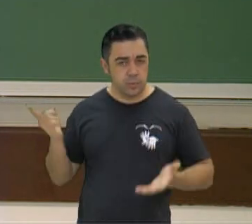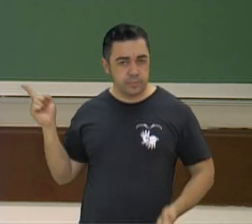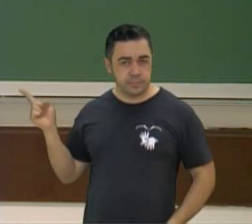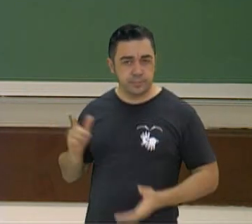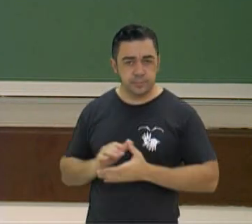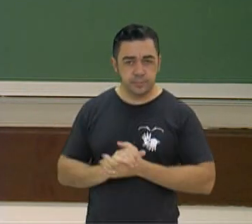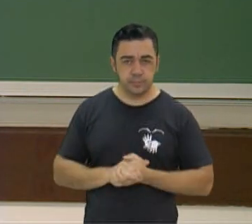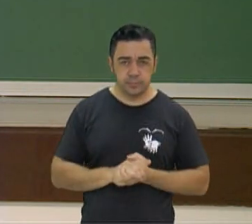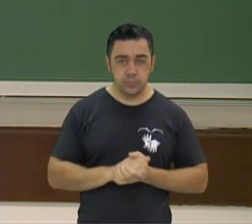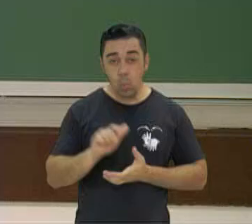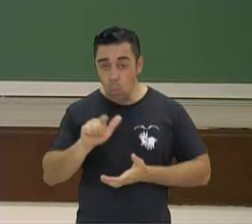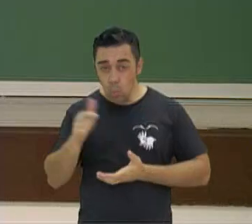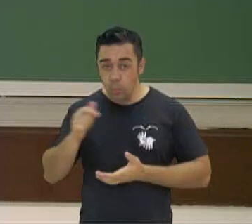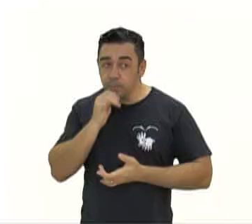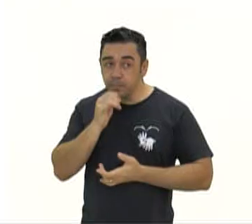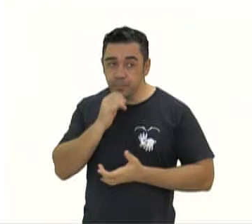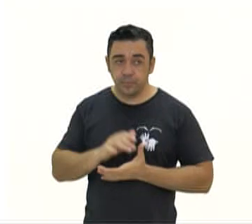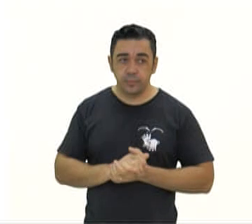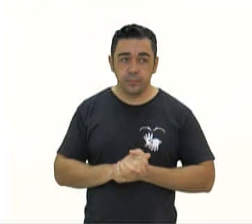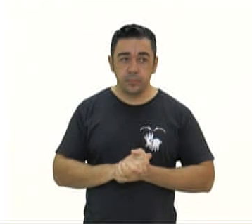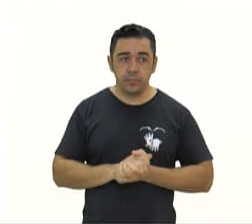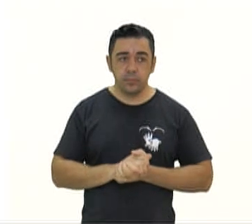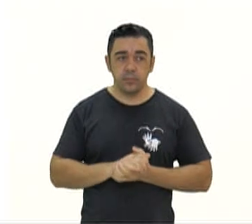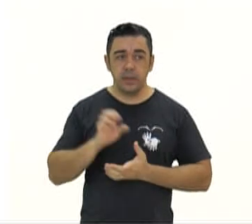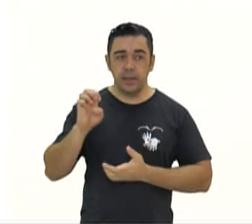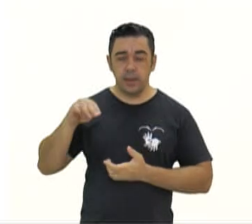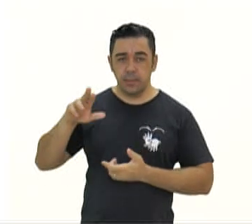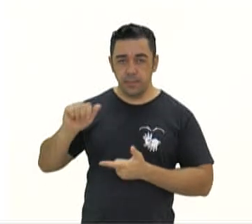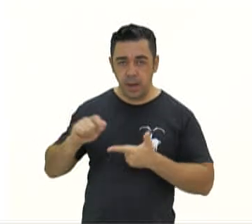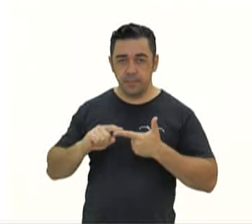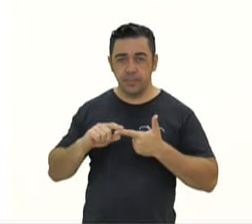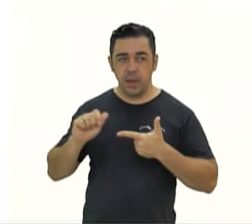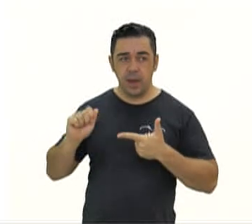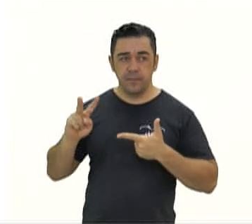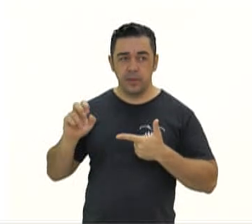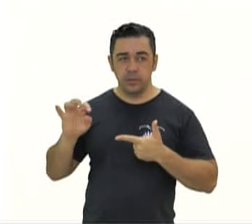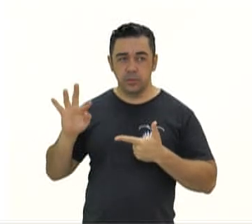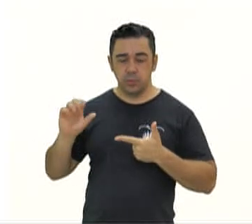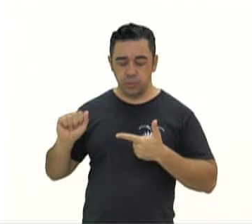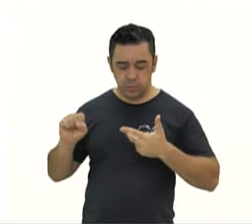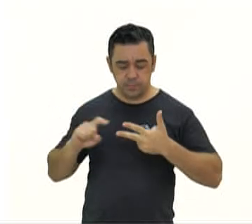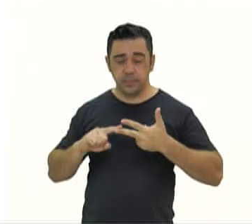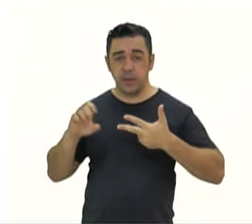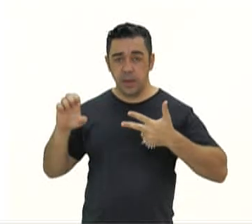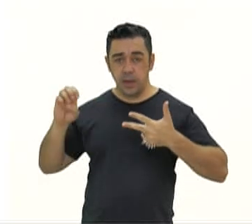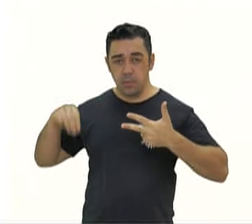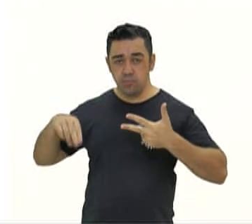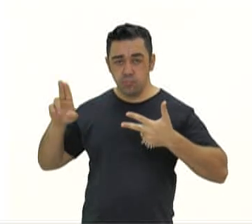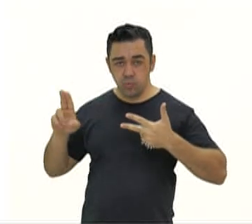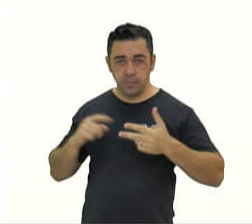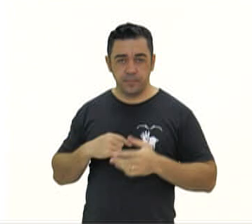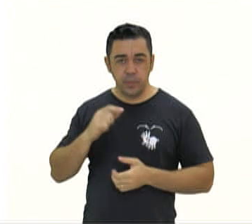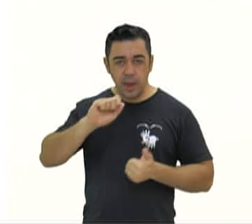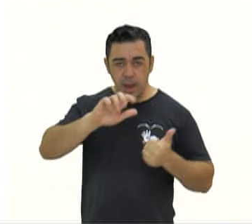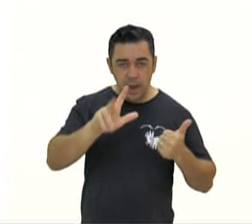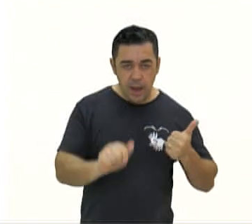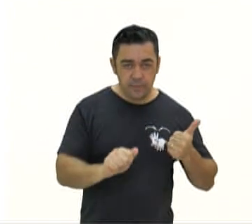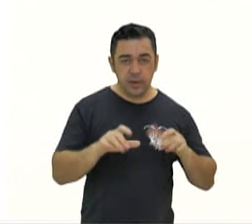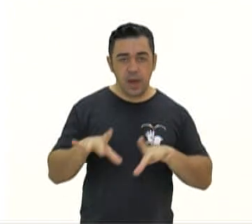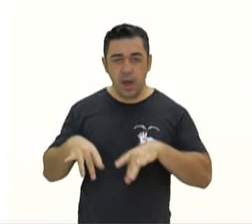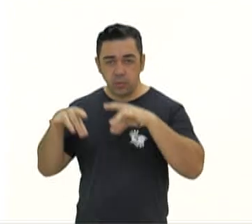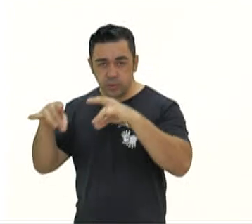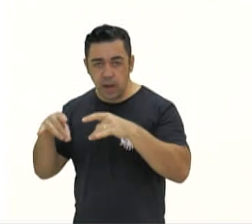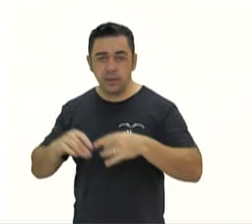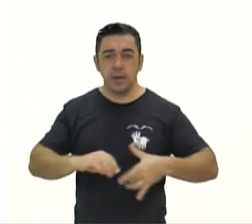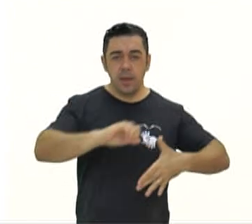representados. Um outro exemplo, a ema, o avestruz e o emu. Né? Se a gente olhar também, a gente tem na África, na Austrália e na América,